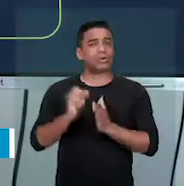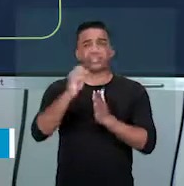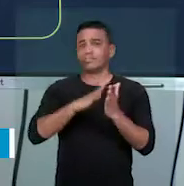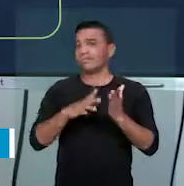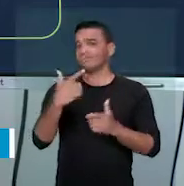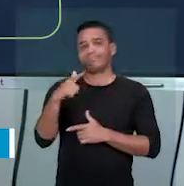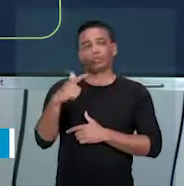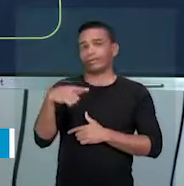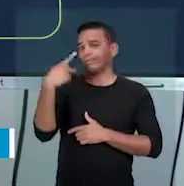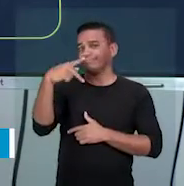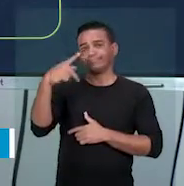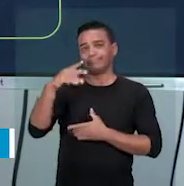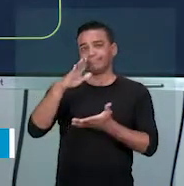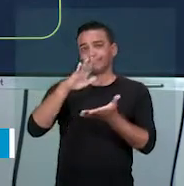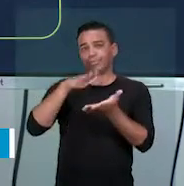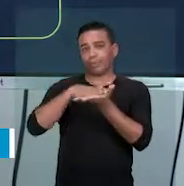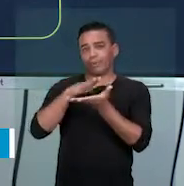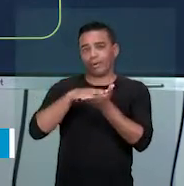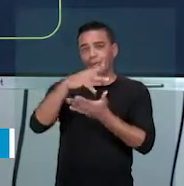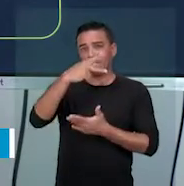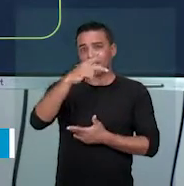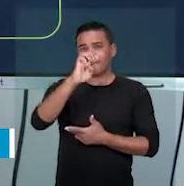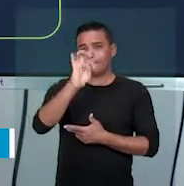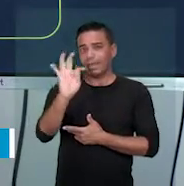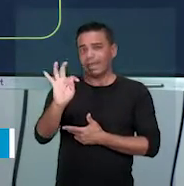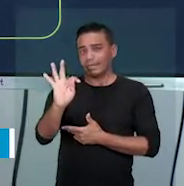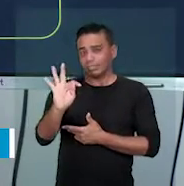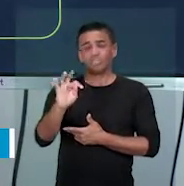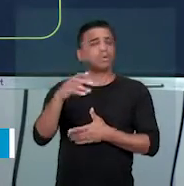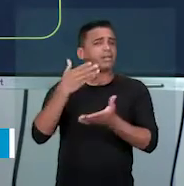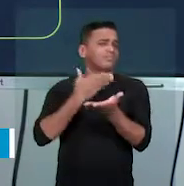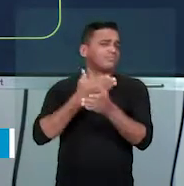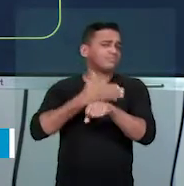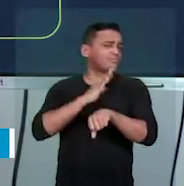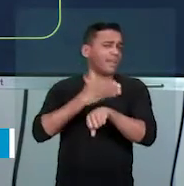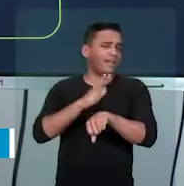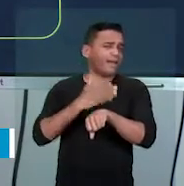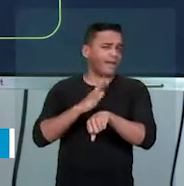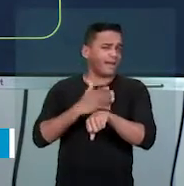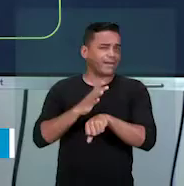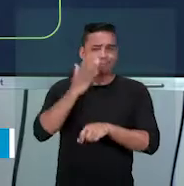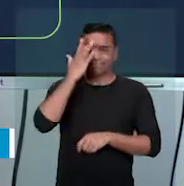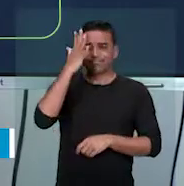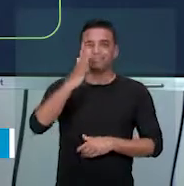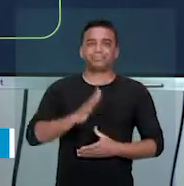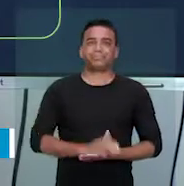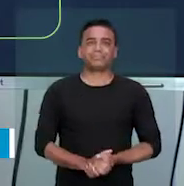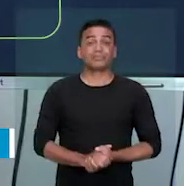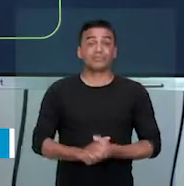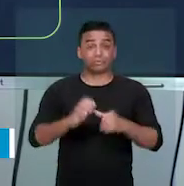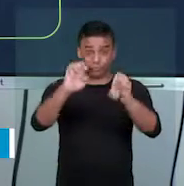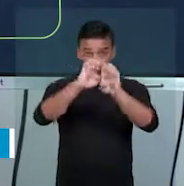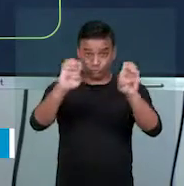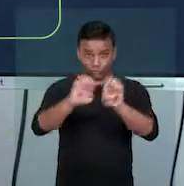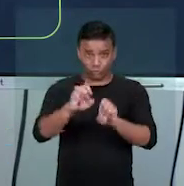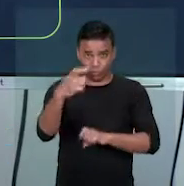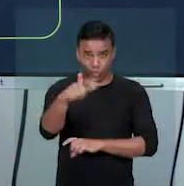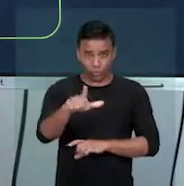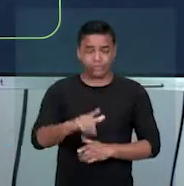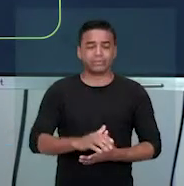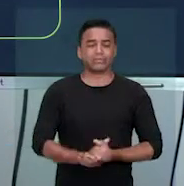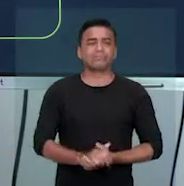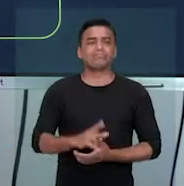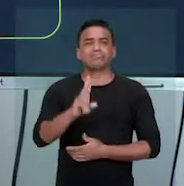no PET de vocês, mas é só para a gente poder treinar um pouquinho mais. Então, olha só, eu tenho uma outra estrutura agora. Ele